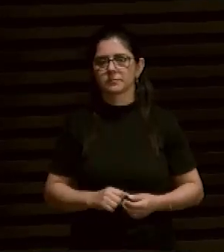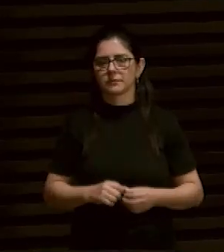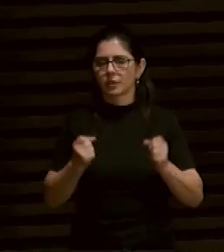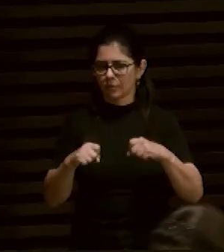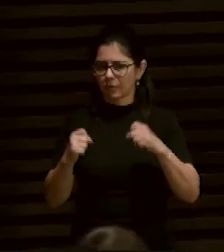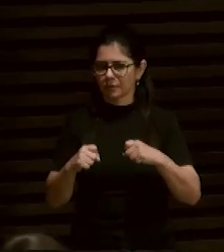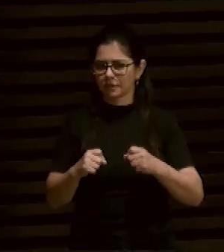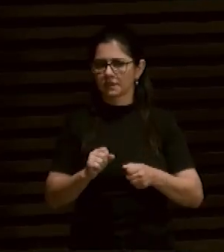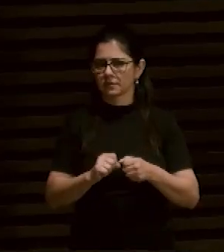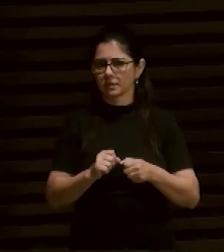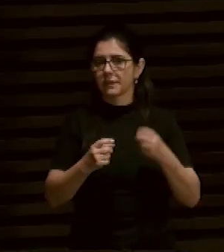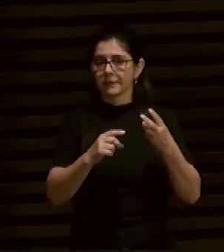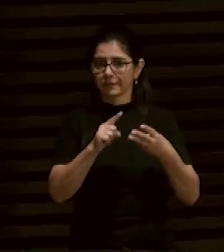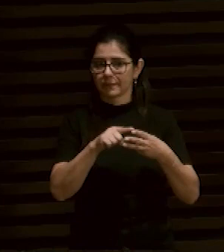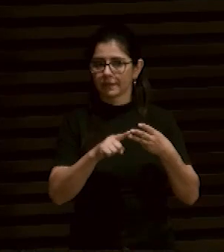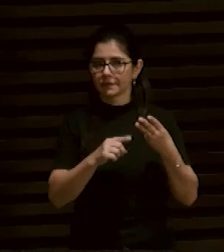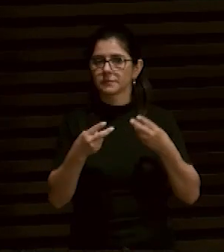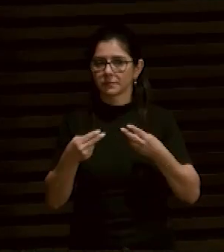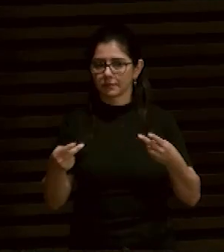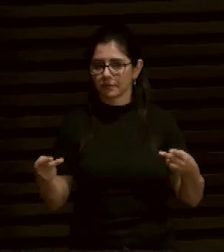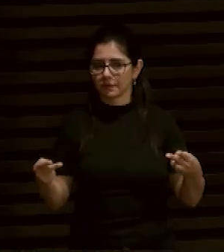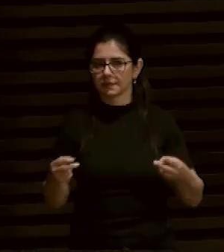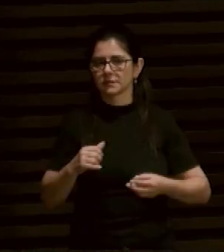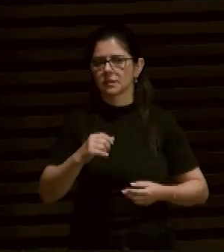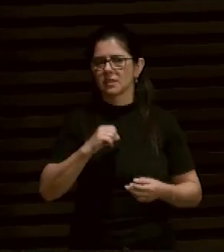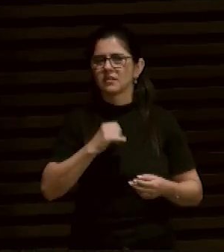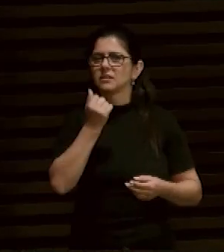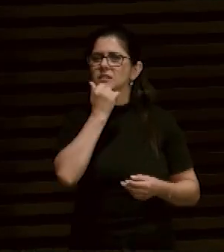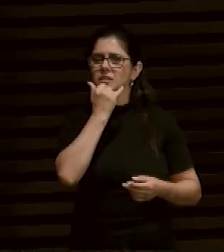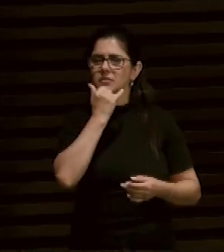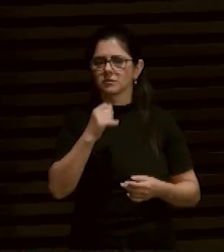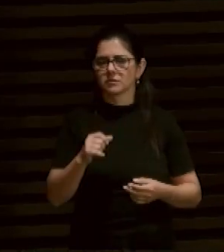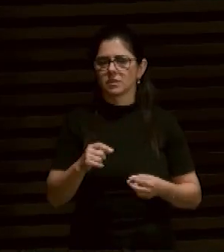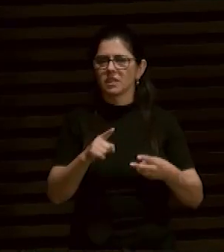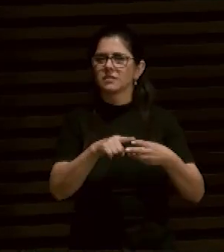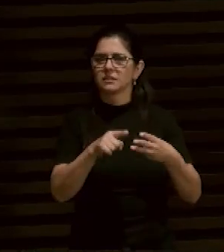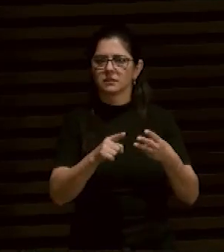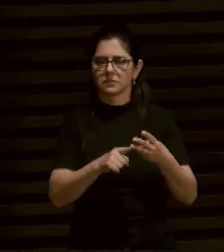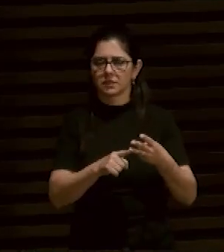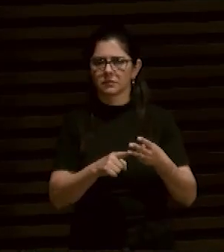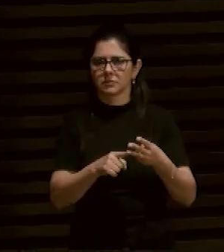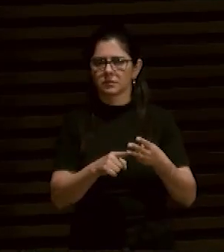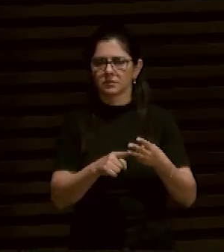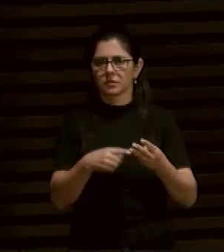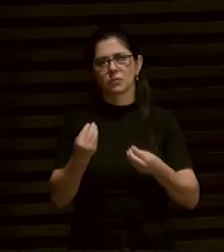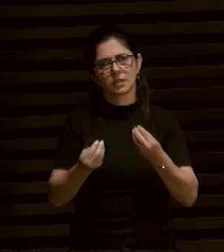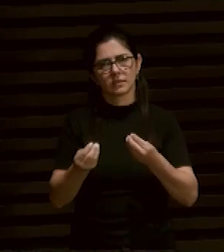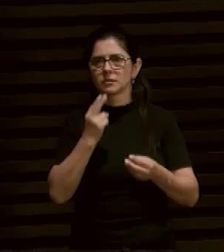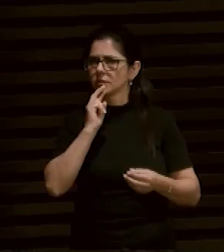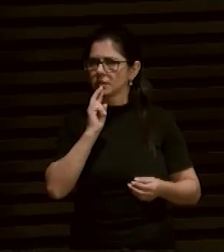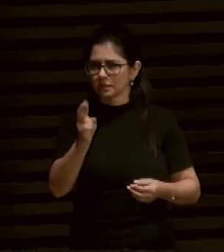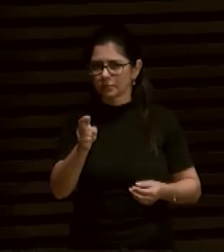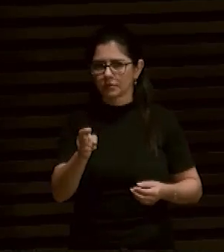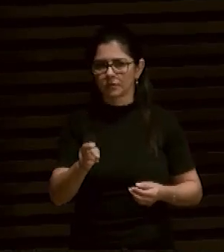perdão de Deus. E ele perguntou: Savonarola, o que são essas 3 coisas? E esse sacerdote respondeu: